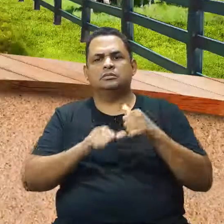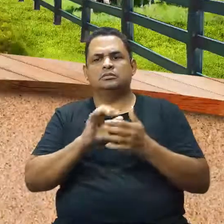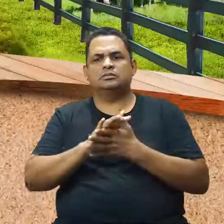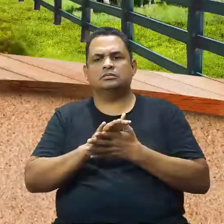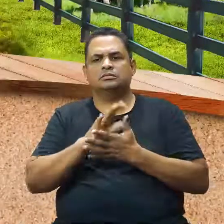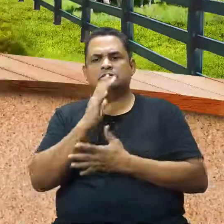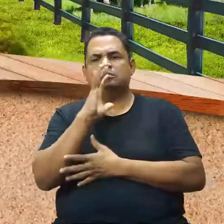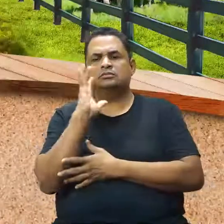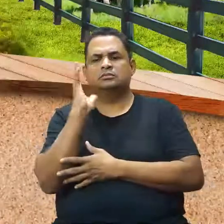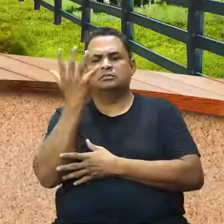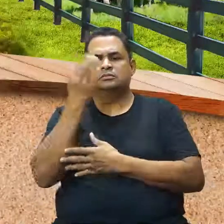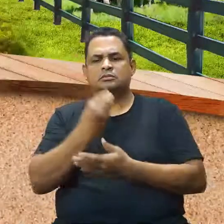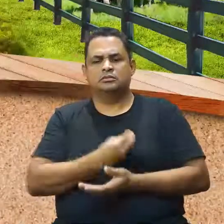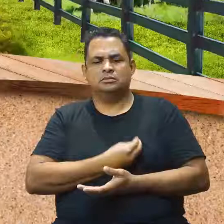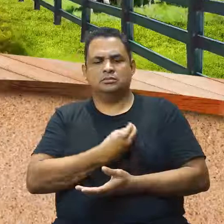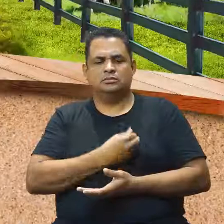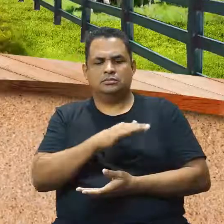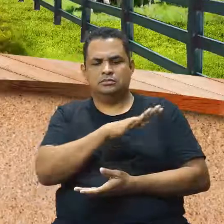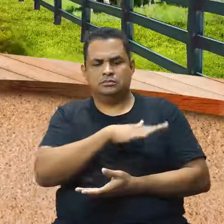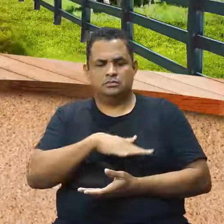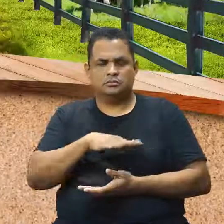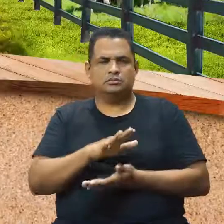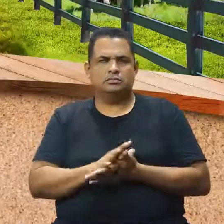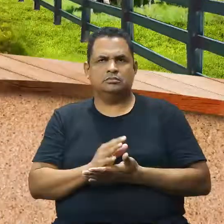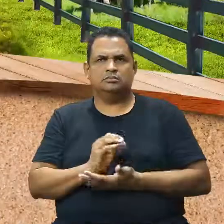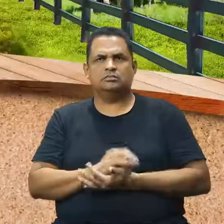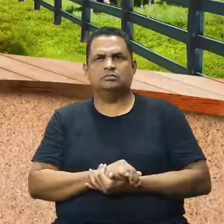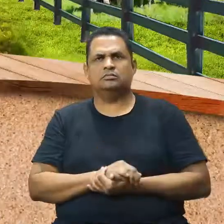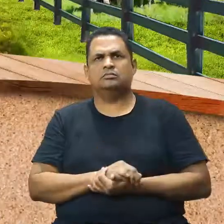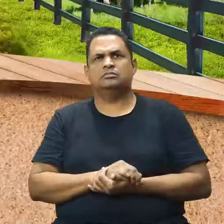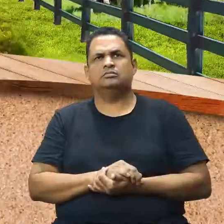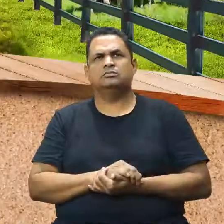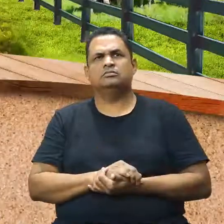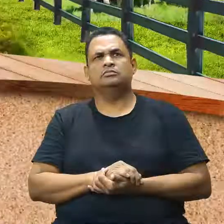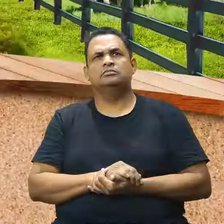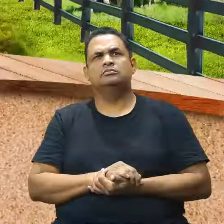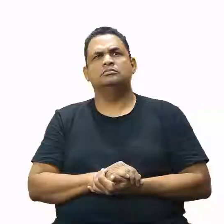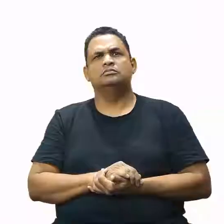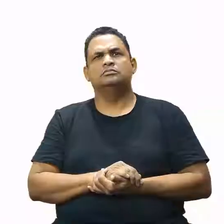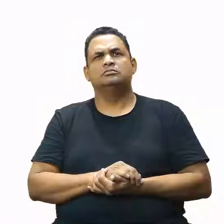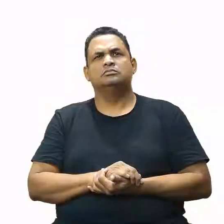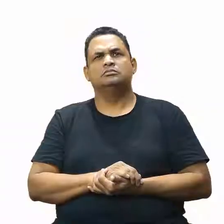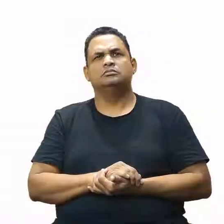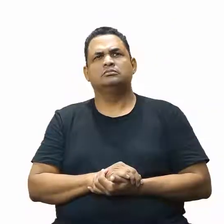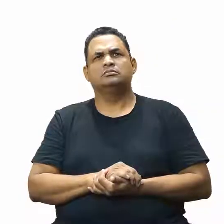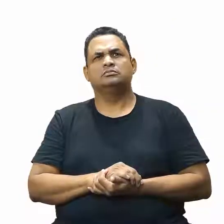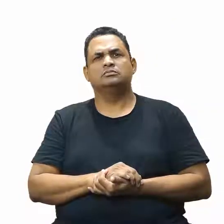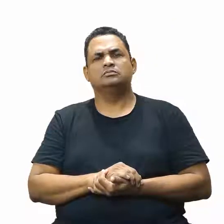climática daquele bioma. Tá? Aumenta aqui para mim a tela.